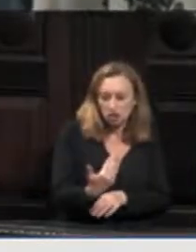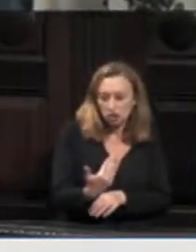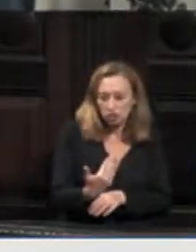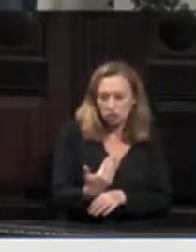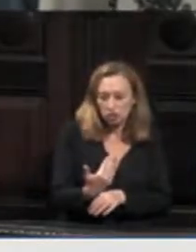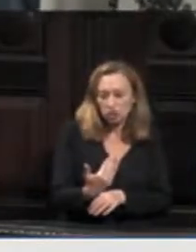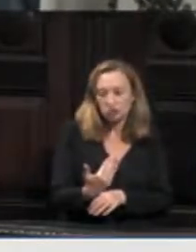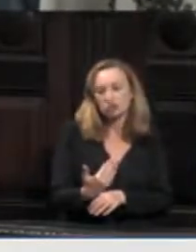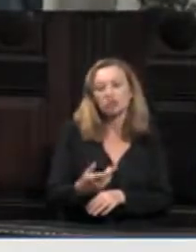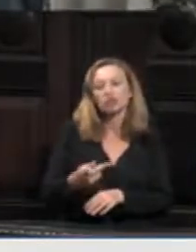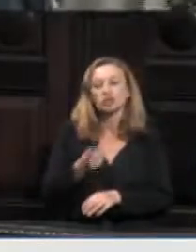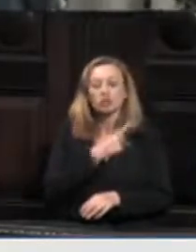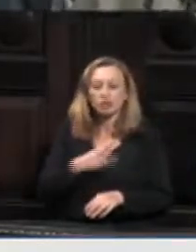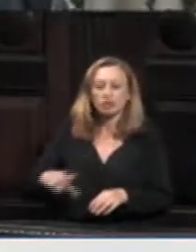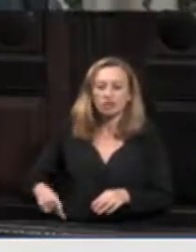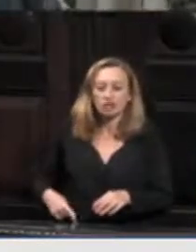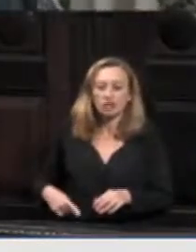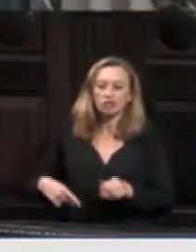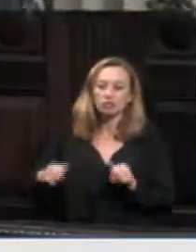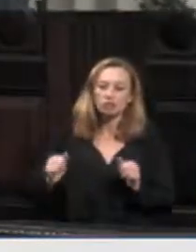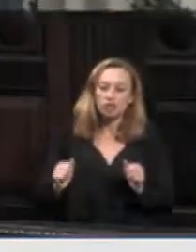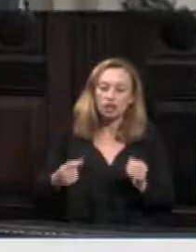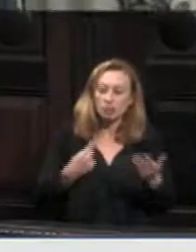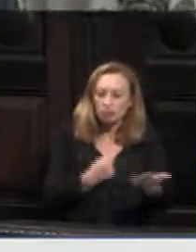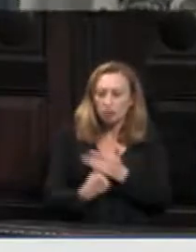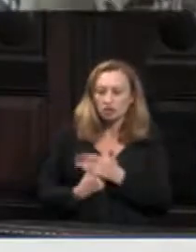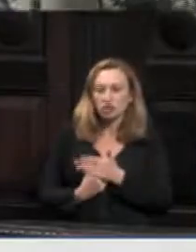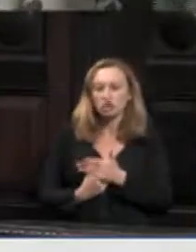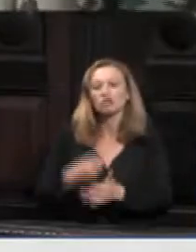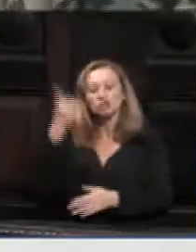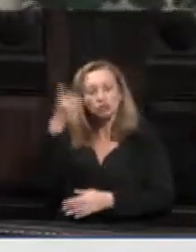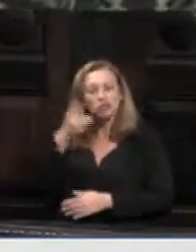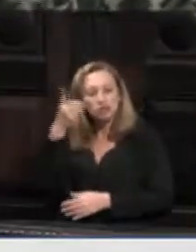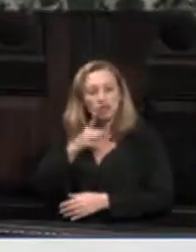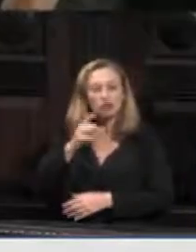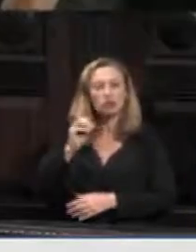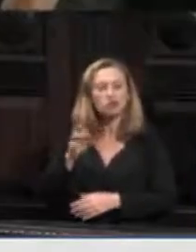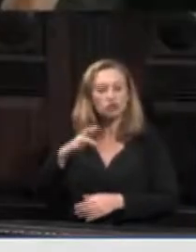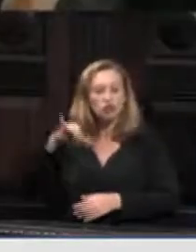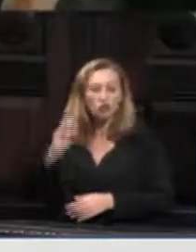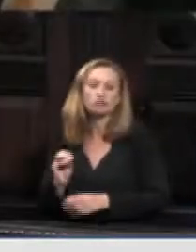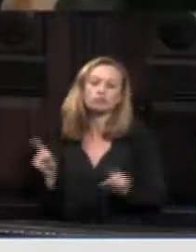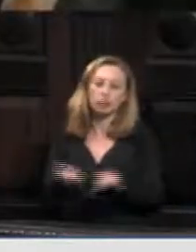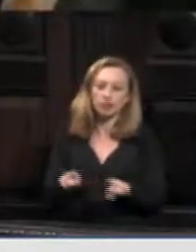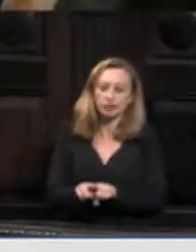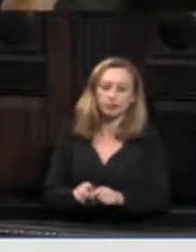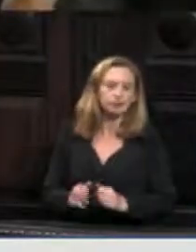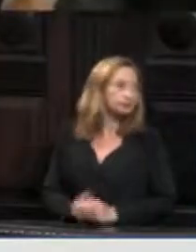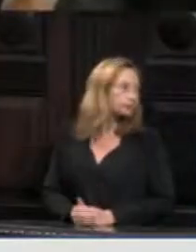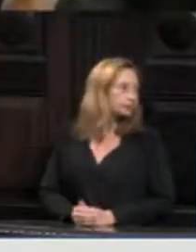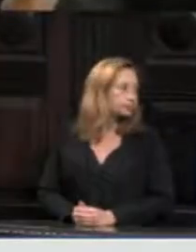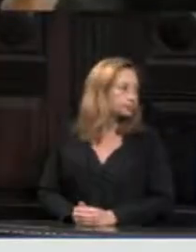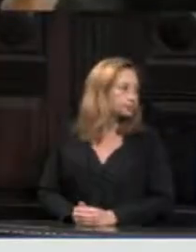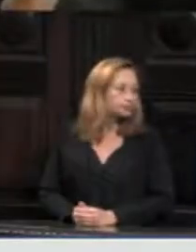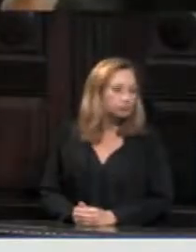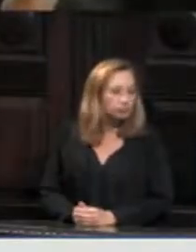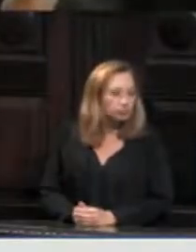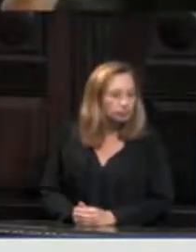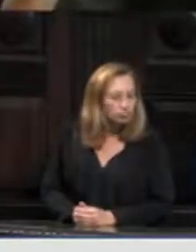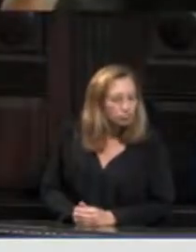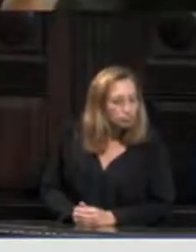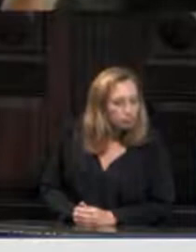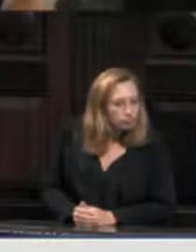do que Vossa Excelência está defendendo, do que o deputado Osório defendeu também. Presidente, se eu